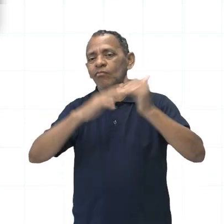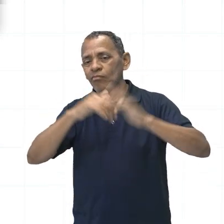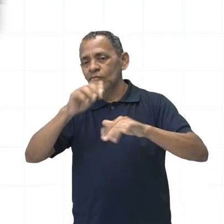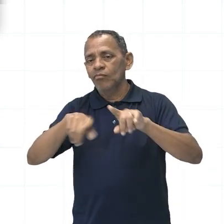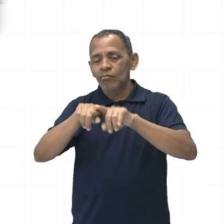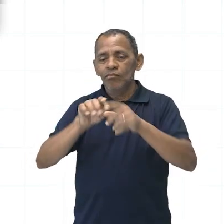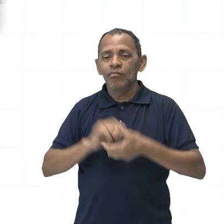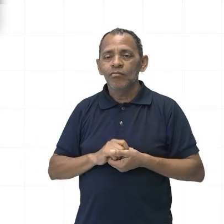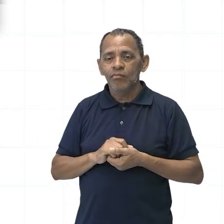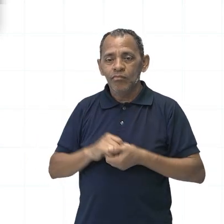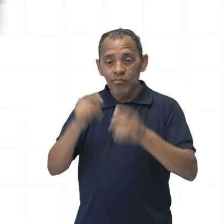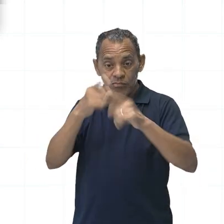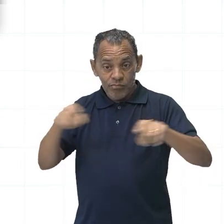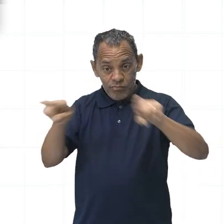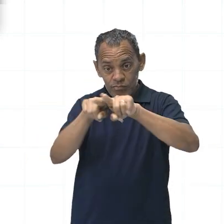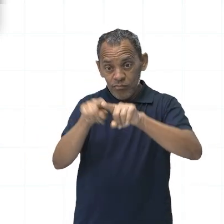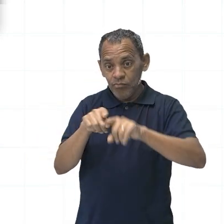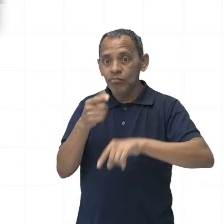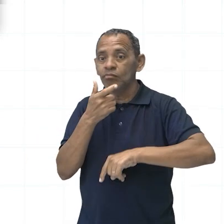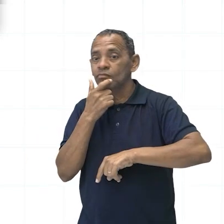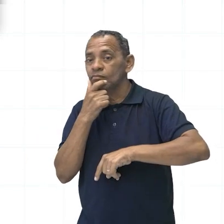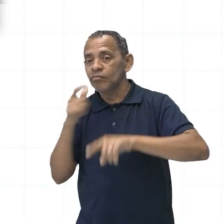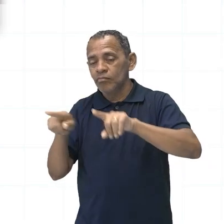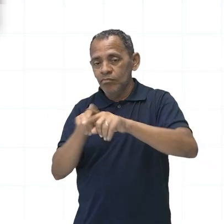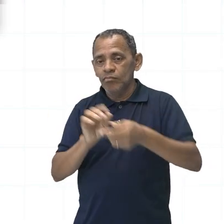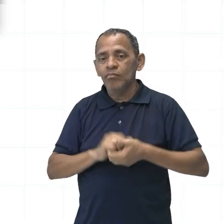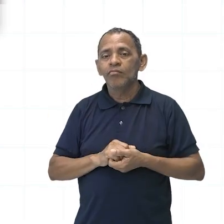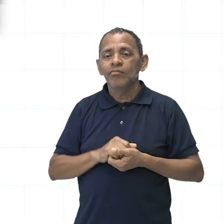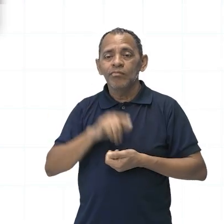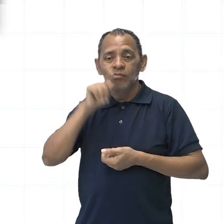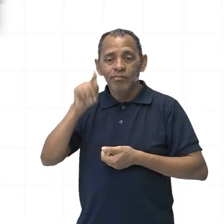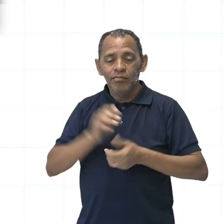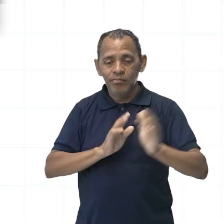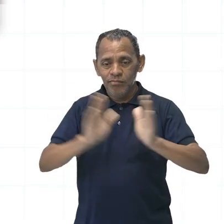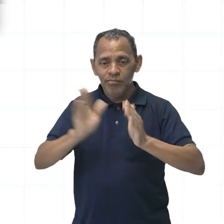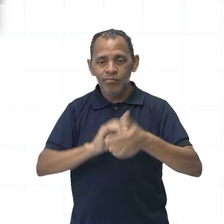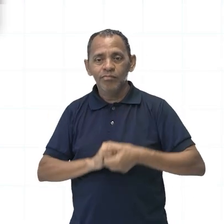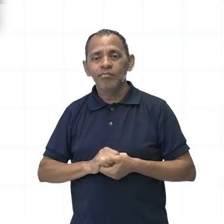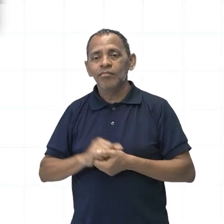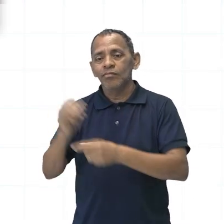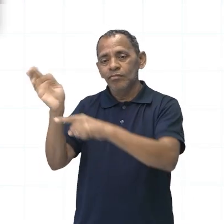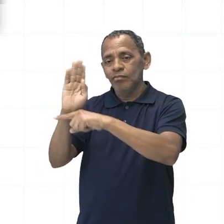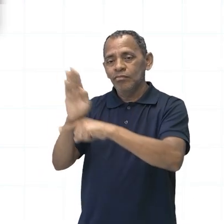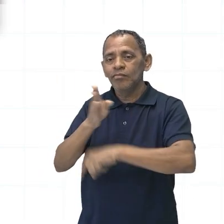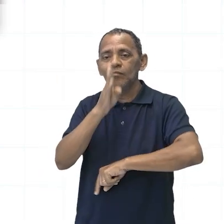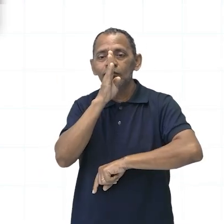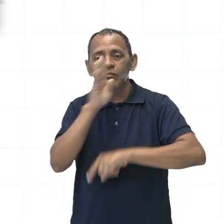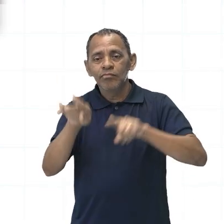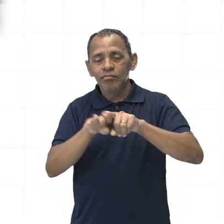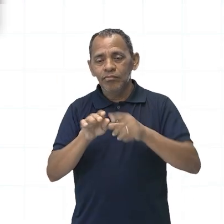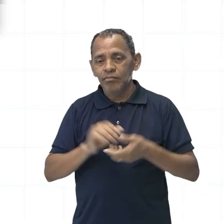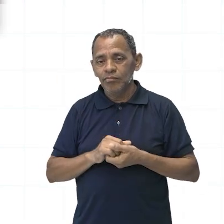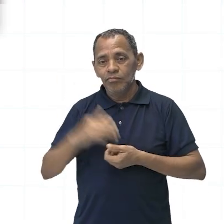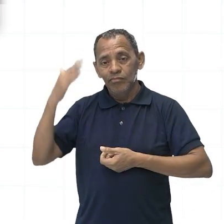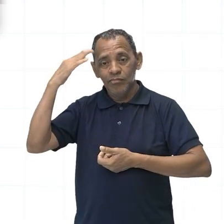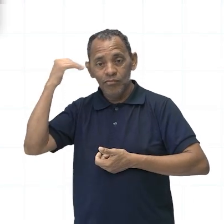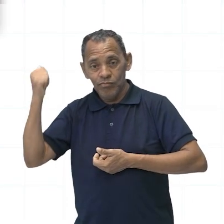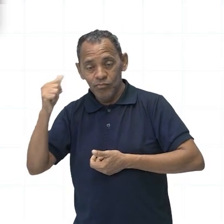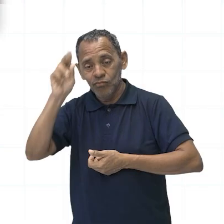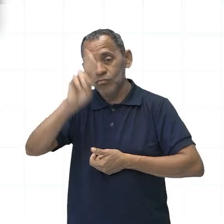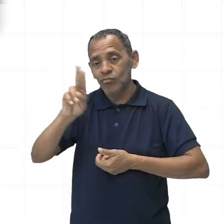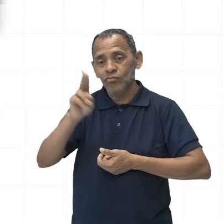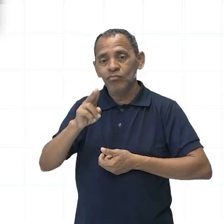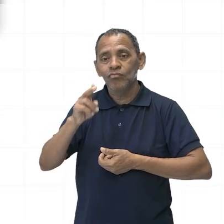britânico. Chaplin foi um dos atores da era do cinema mudo, notabilizado pelo uso de mímica e